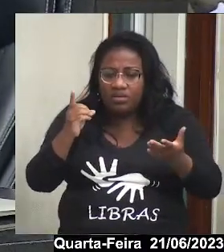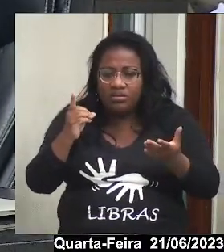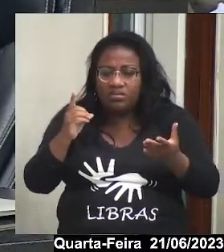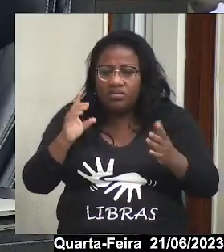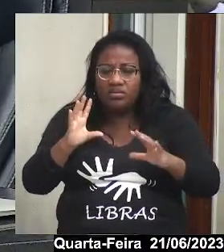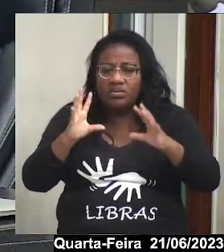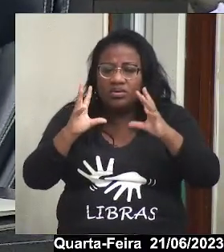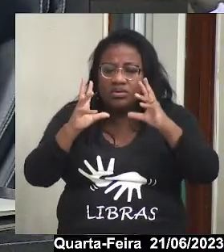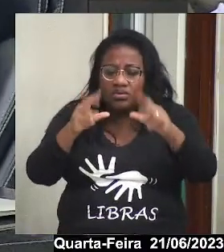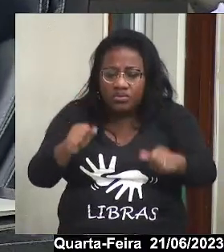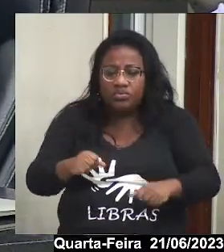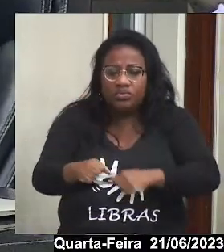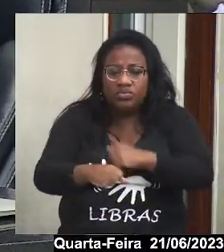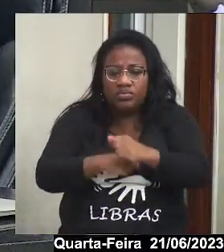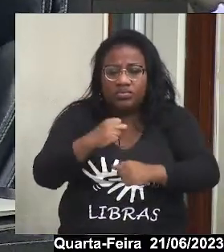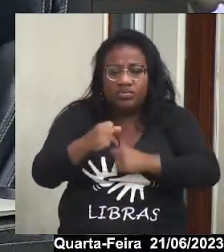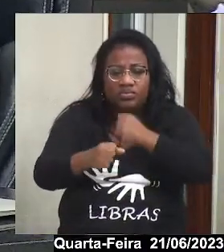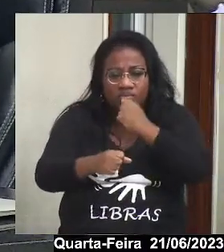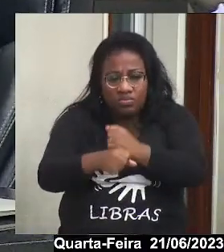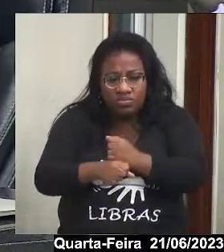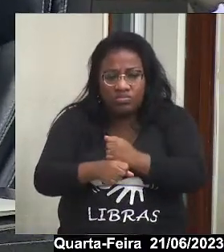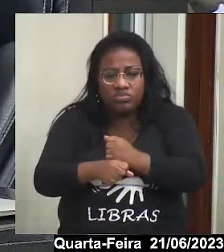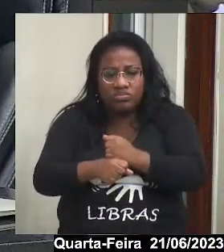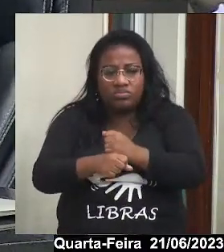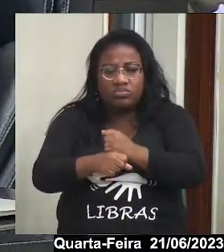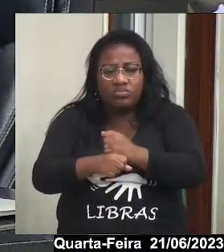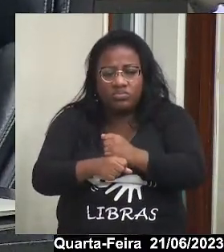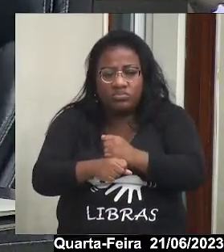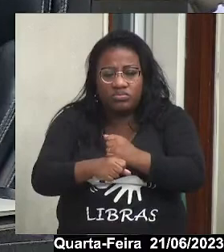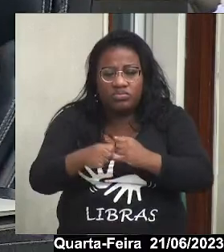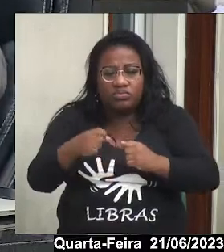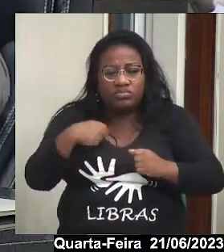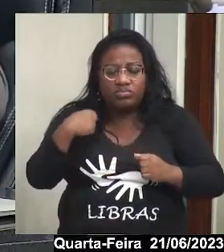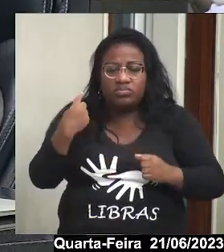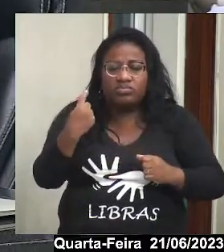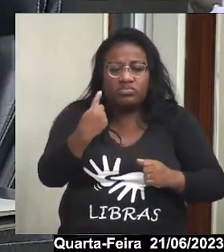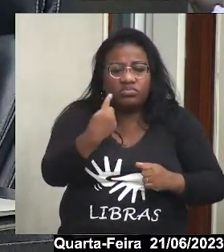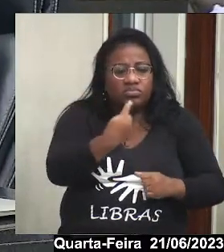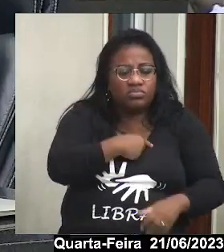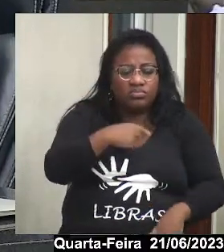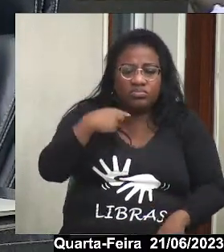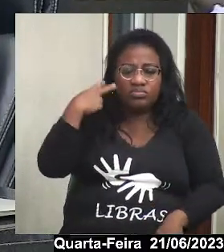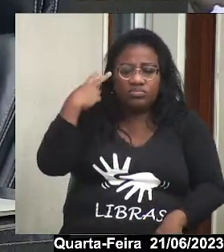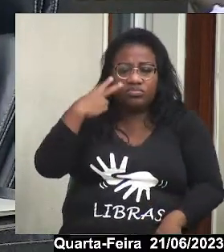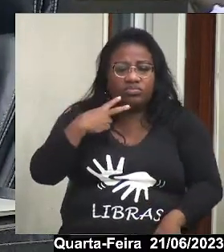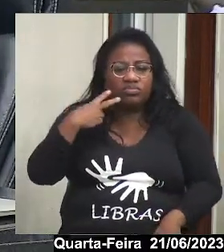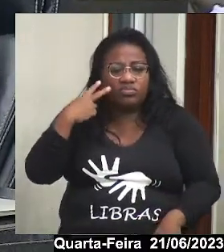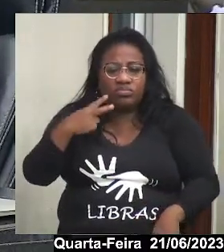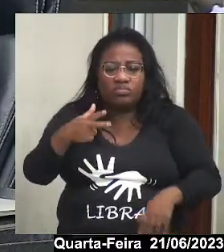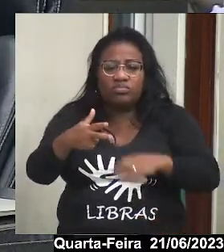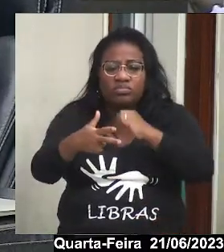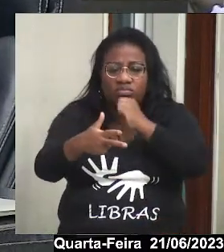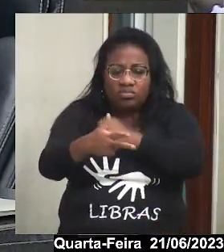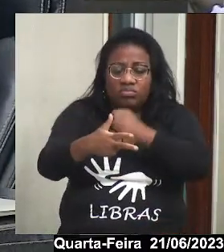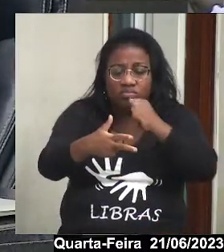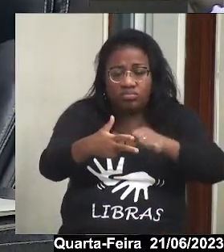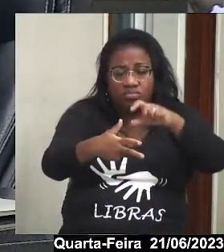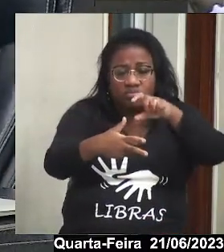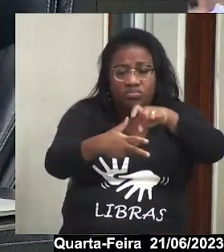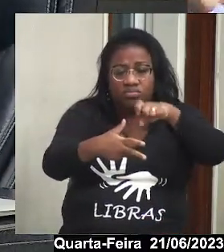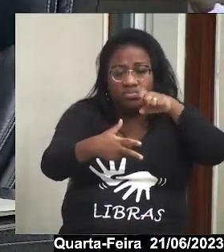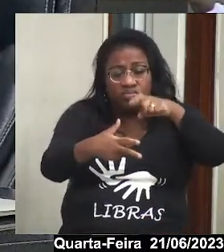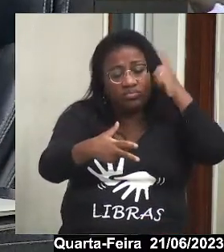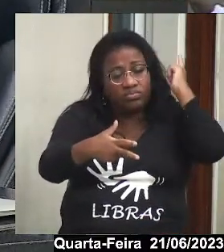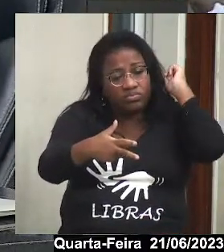que ele queria dar todos os anos, para cada ano que passa da guarda, não cabe a nós, vereadores, cabe sim ao Poder